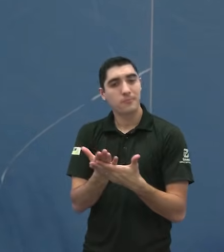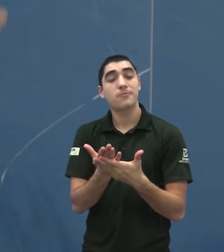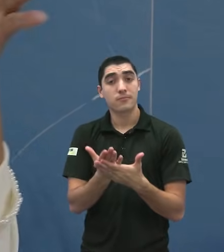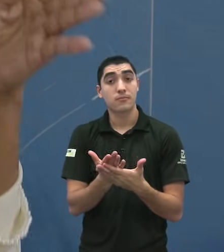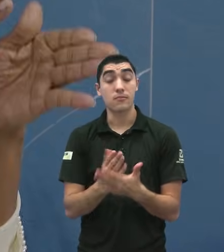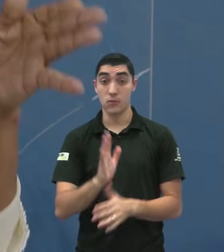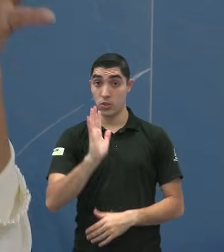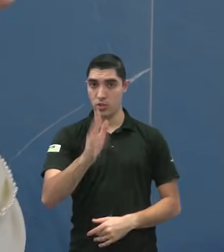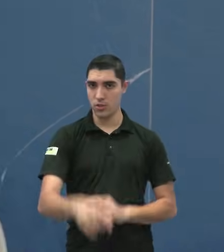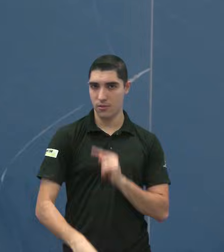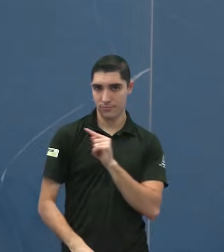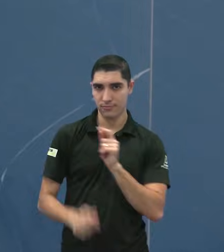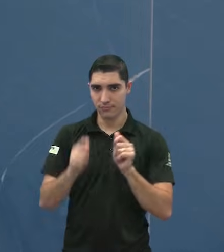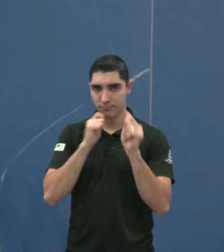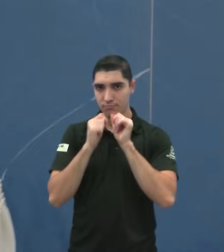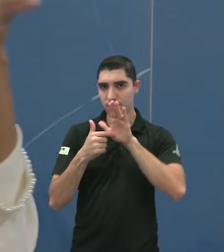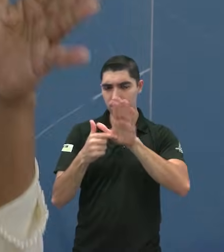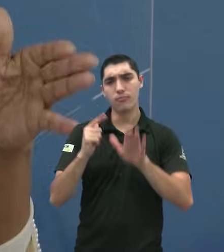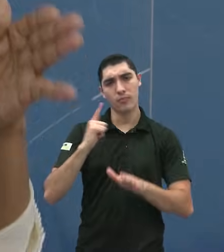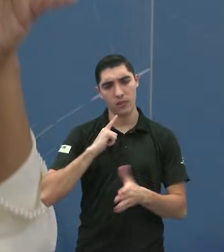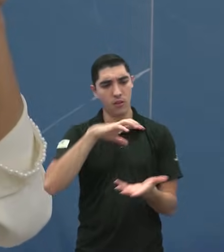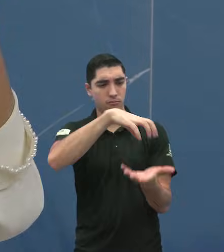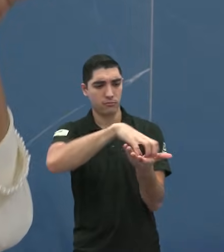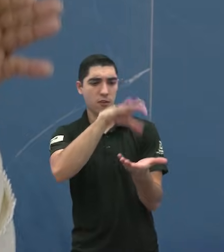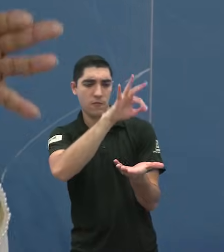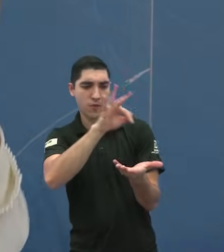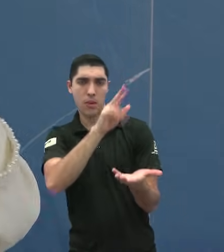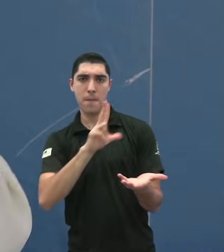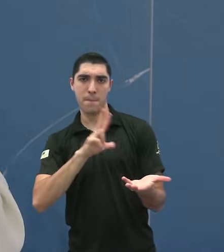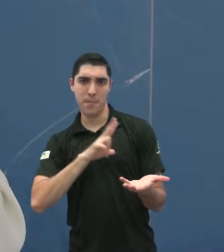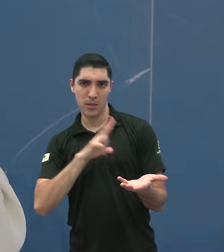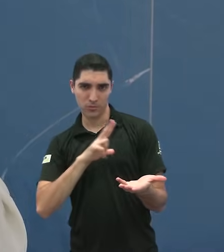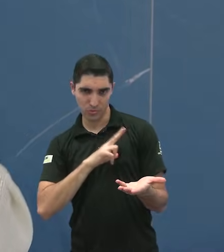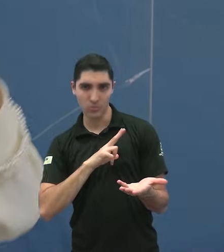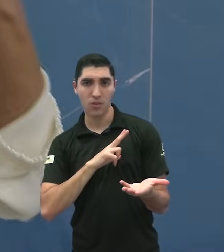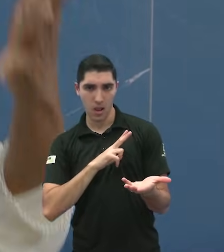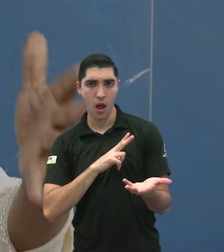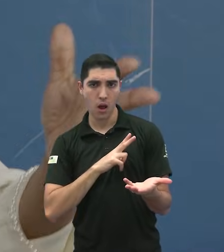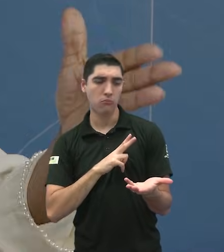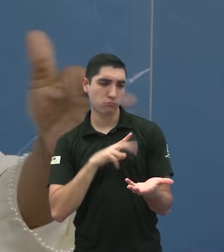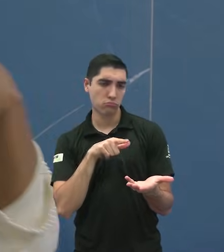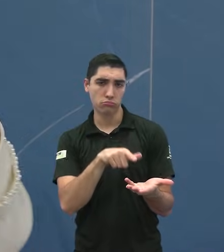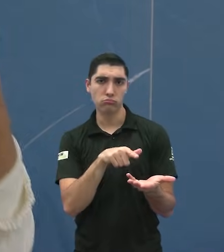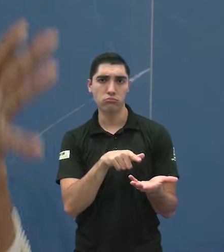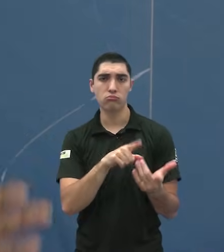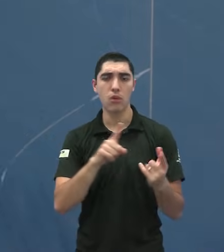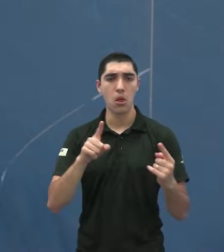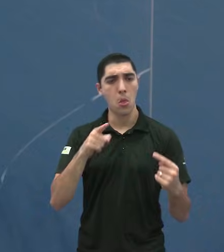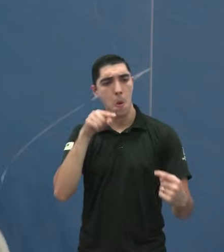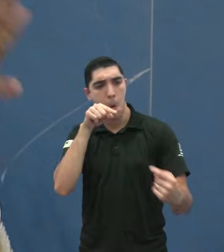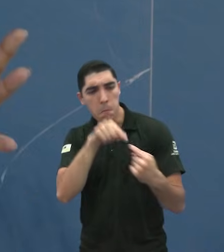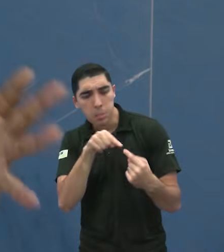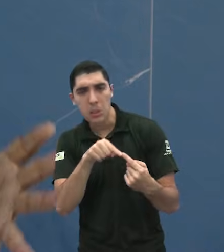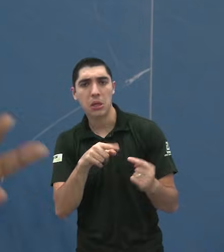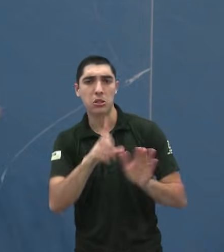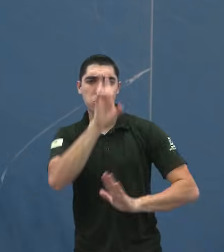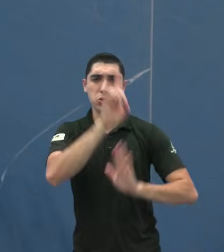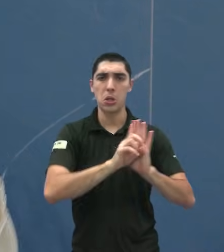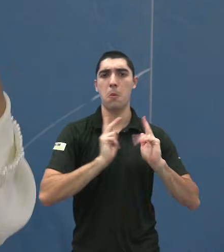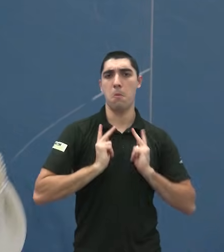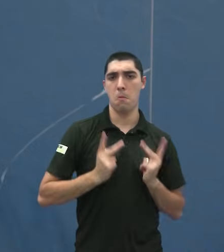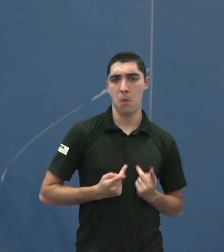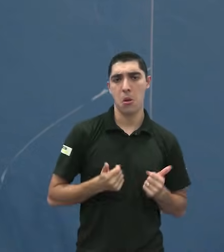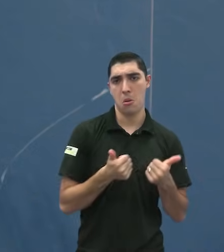Foi colocado ali que tem uma universidade particular, que como a professora Viviana falou, faz parte lá de uma coordenação de direitos